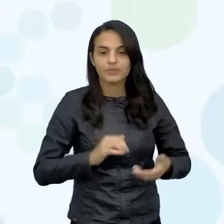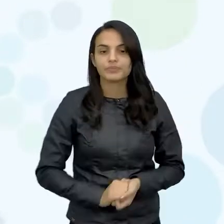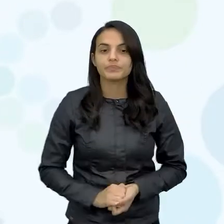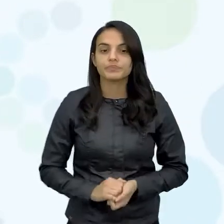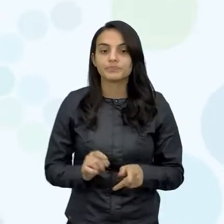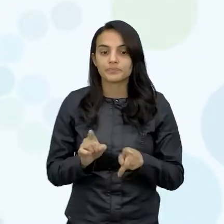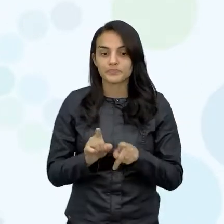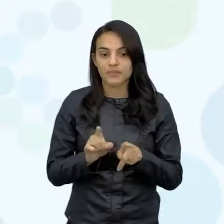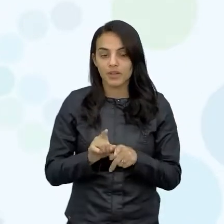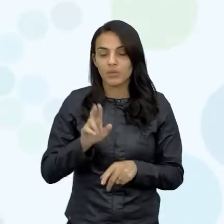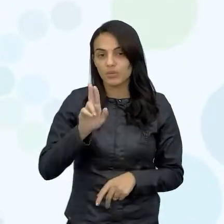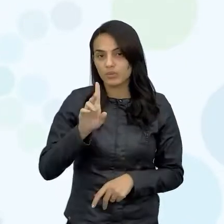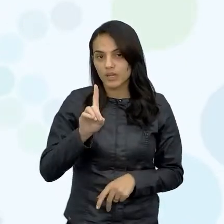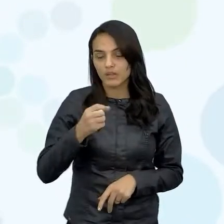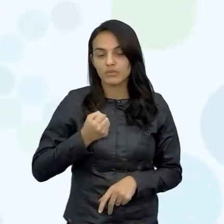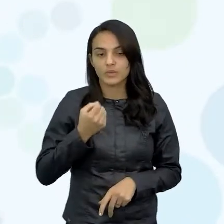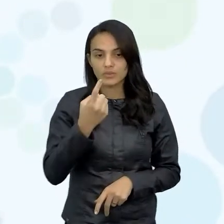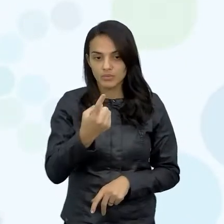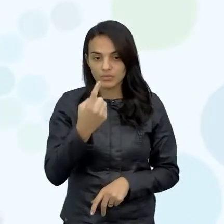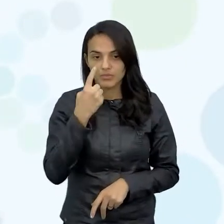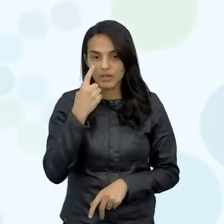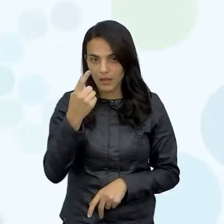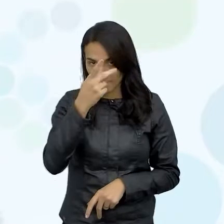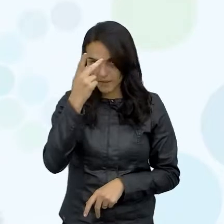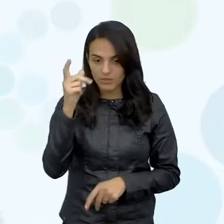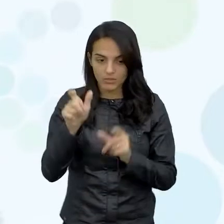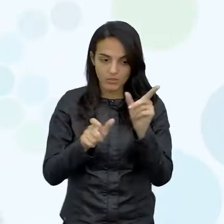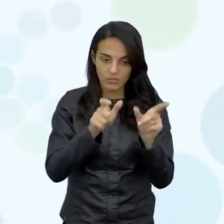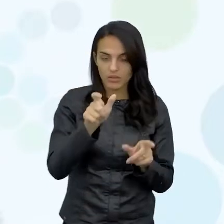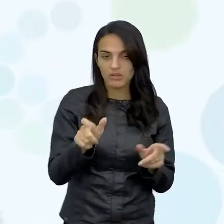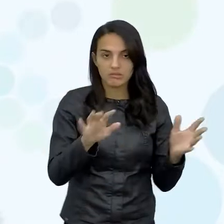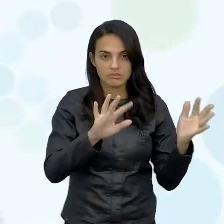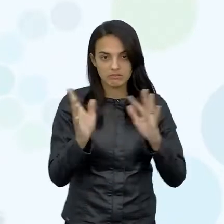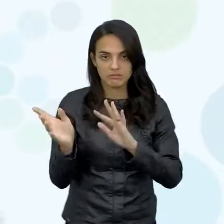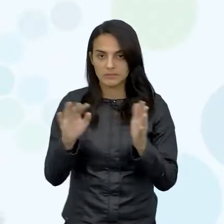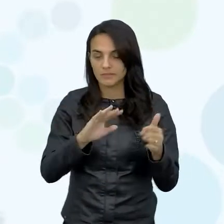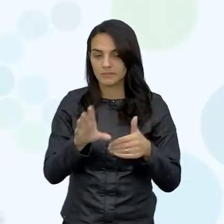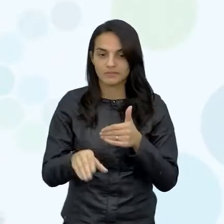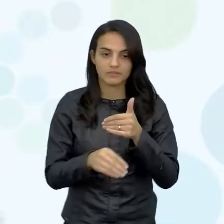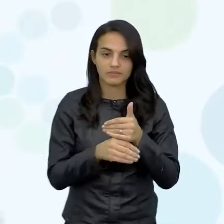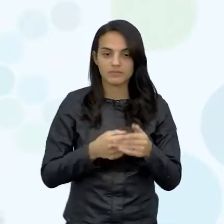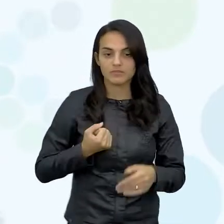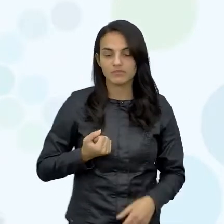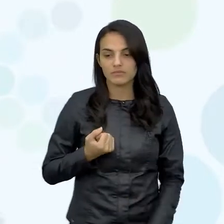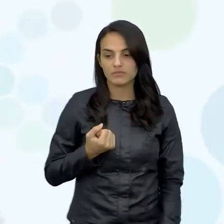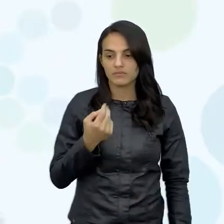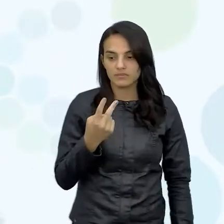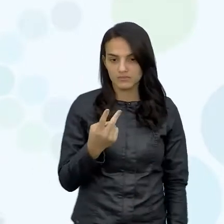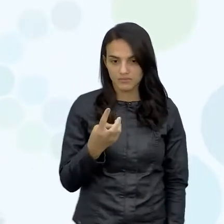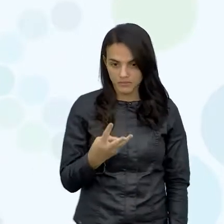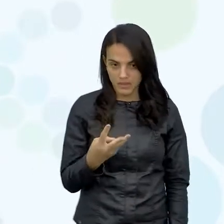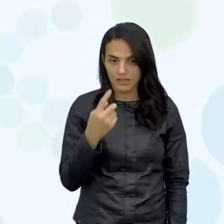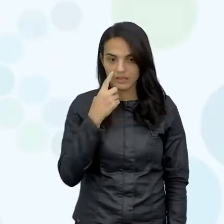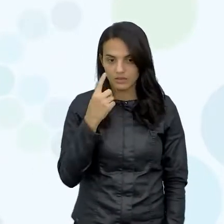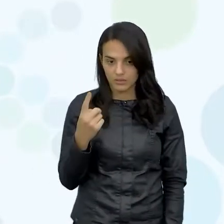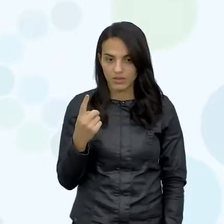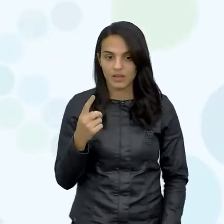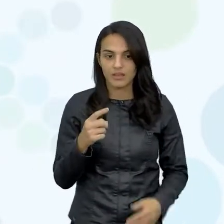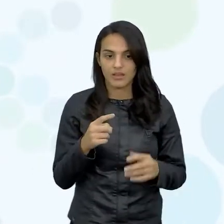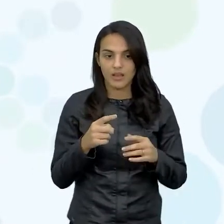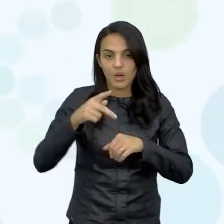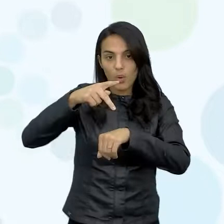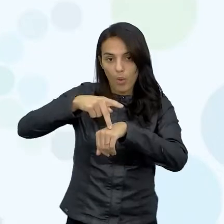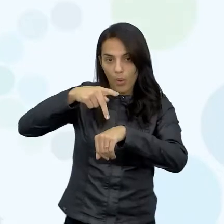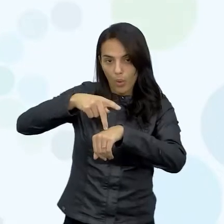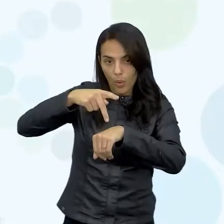unidade curricular 1, o indivíduo e o ambiente, e o componente curricular número 3, das rochas